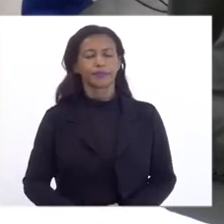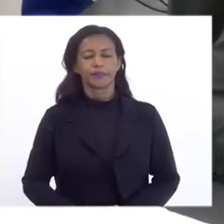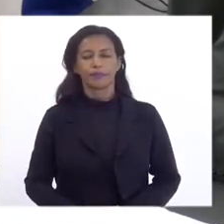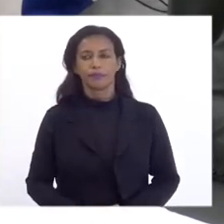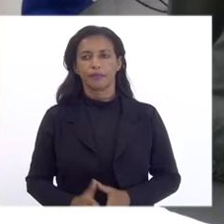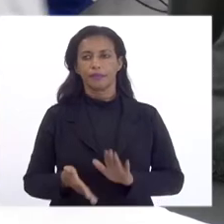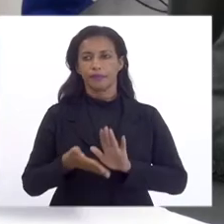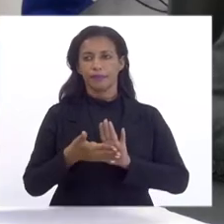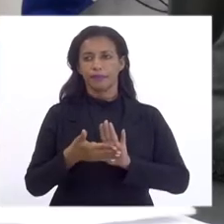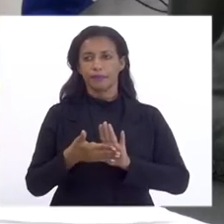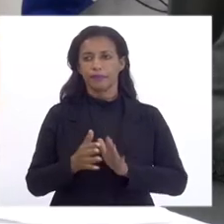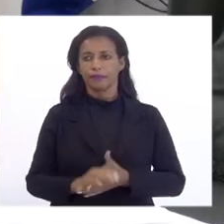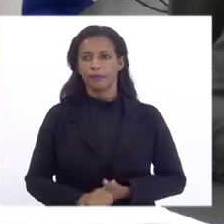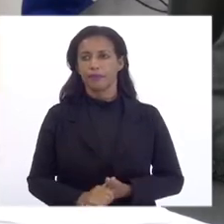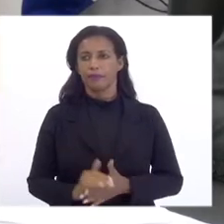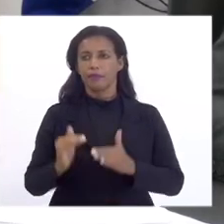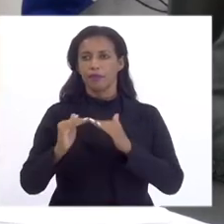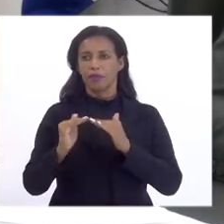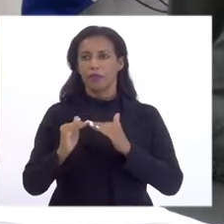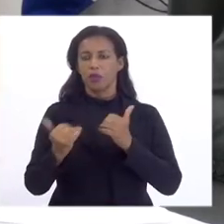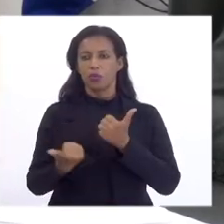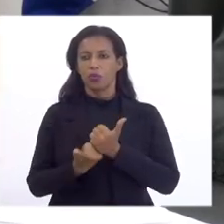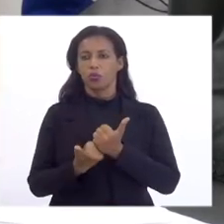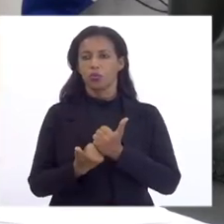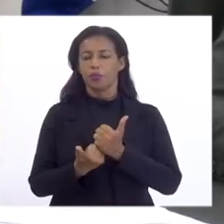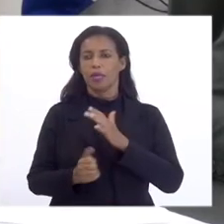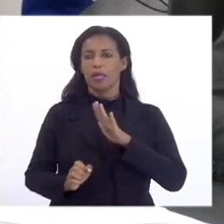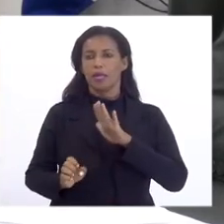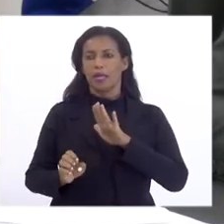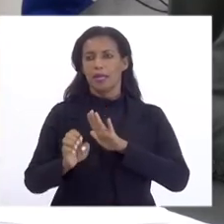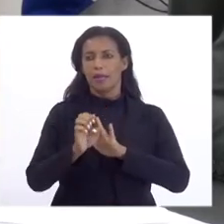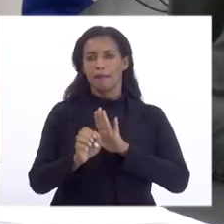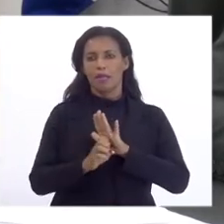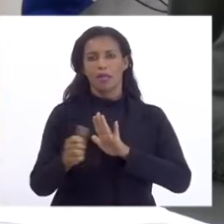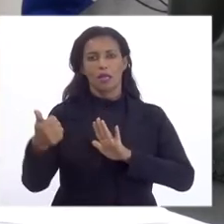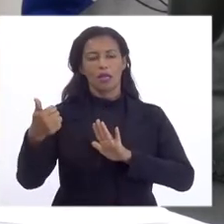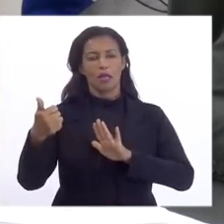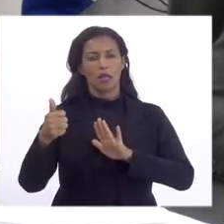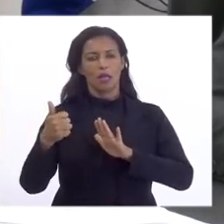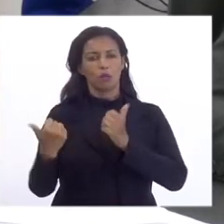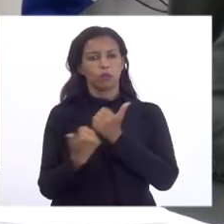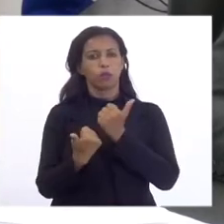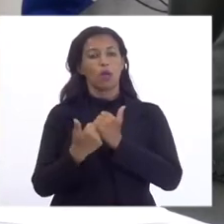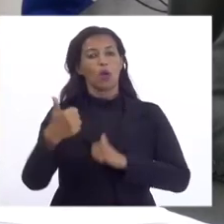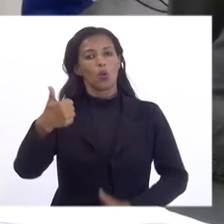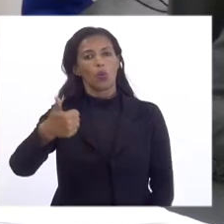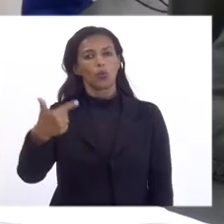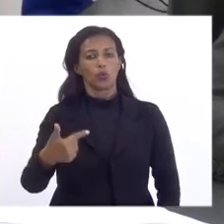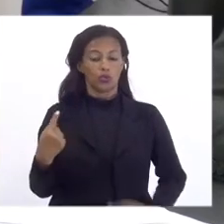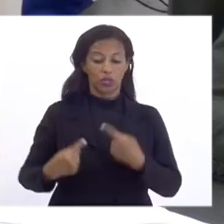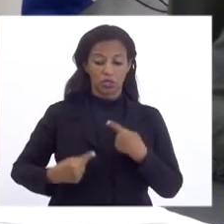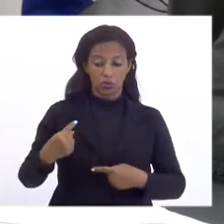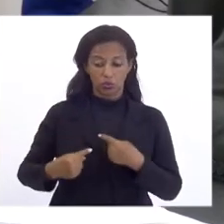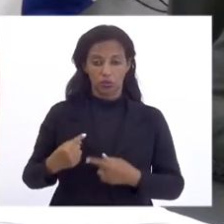O parecer favorável com subemenda aglutinativa às emendas 1 e 2. Em